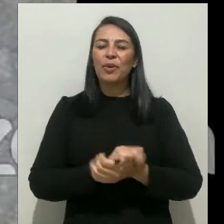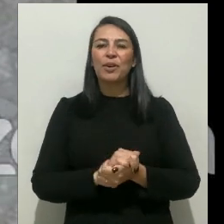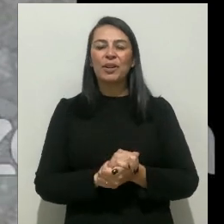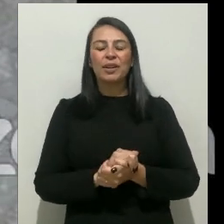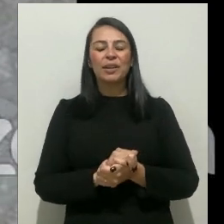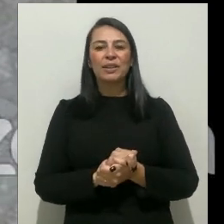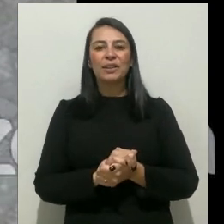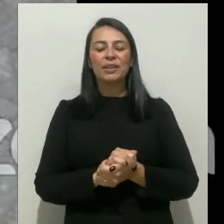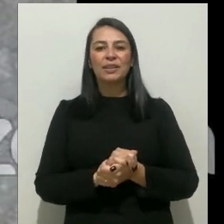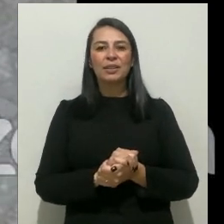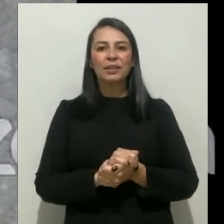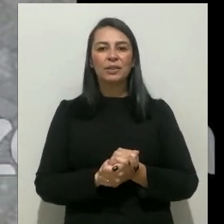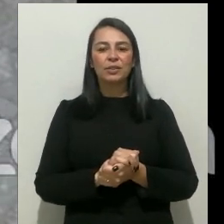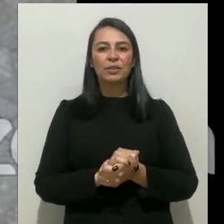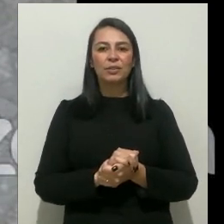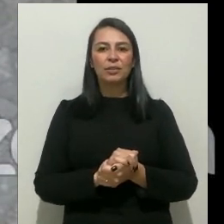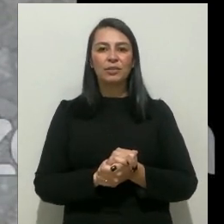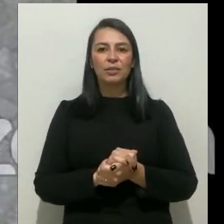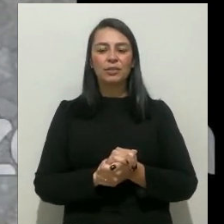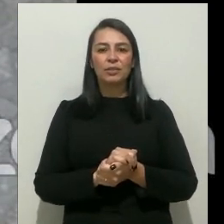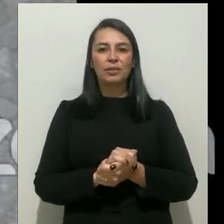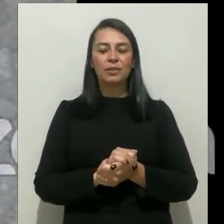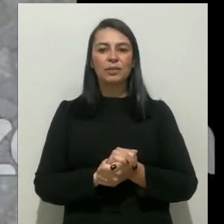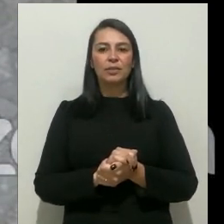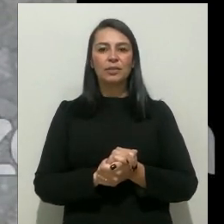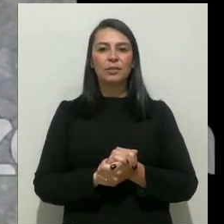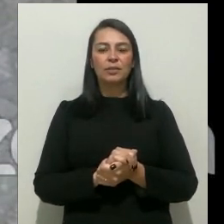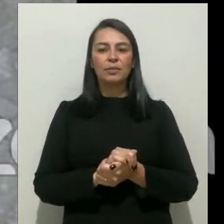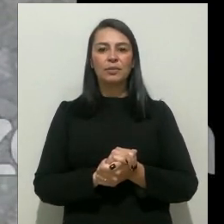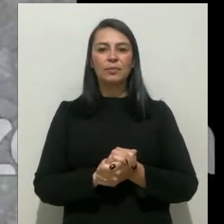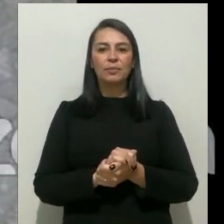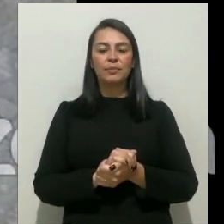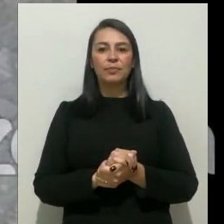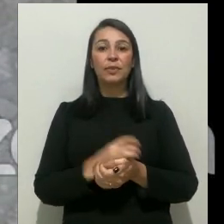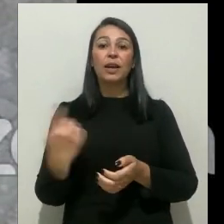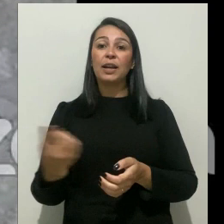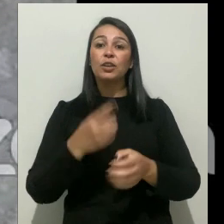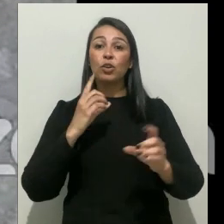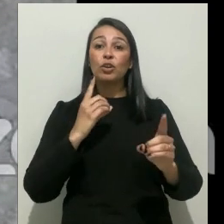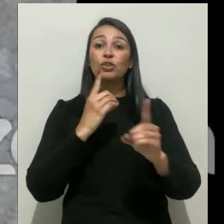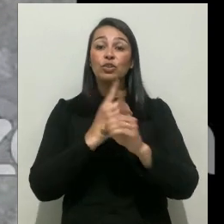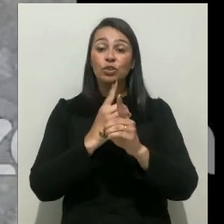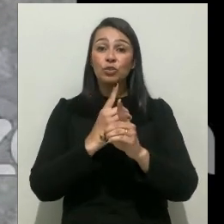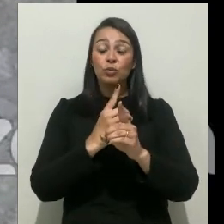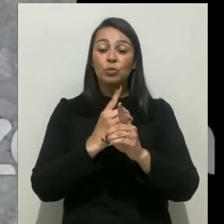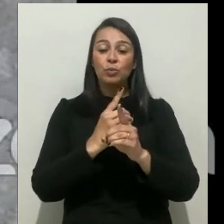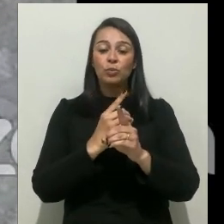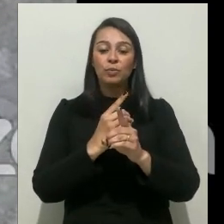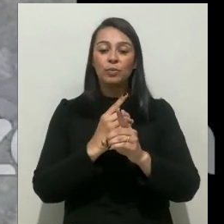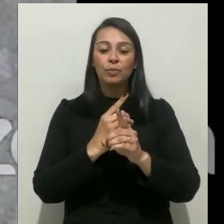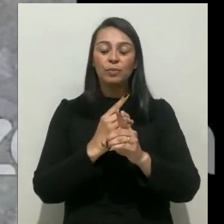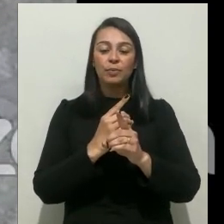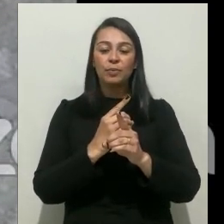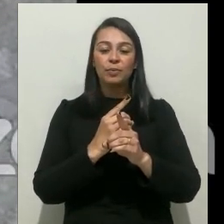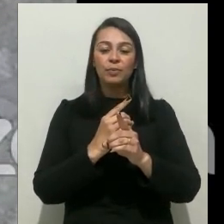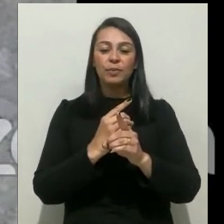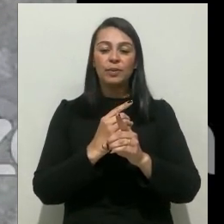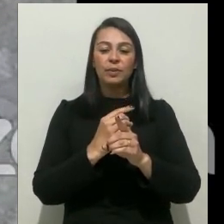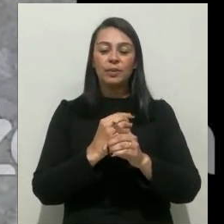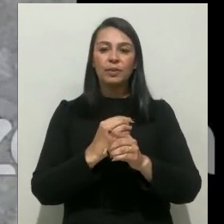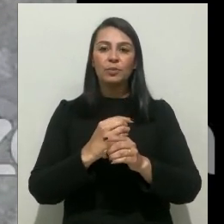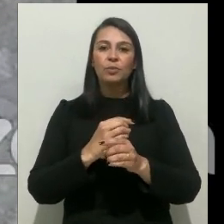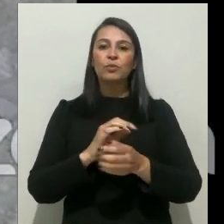na gente, né? As outras tinham formas de. E aí a gente descobriu que a Colômbia, a restauradora, a Braga, que